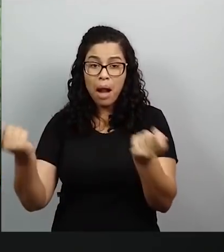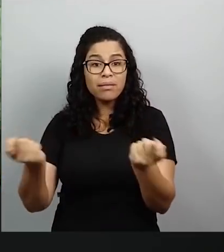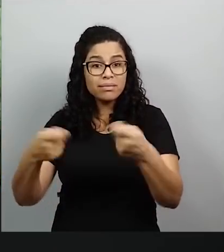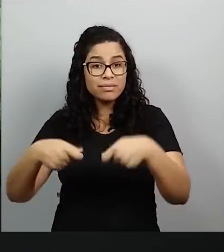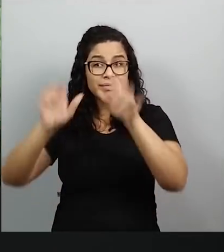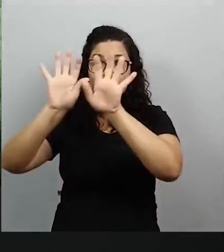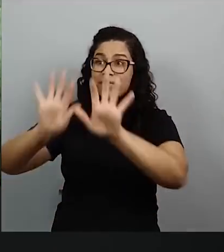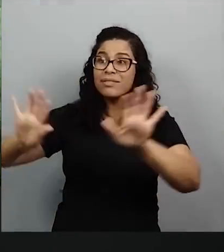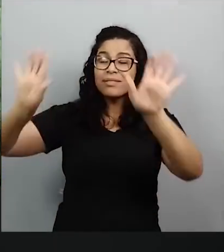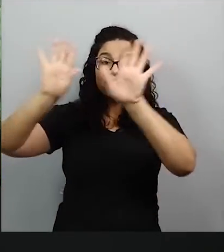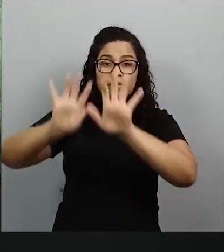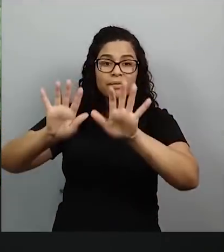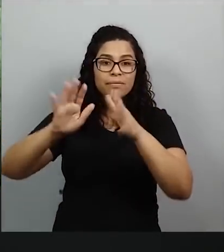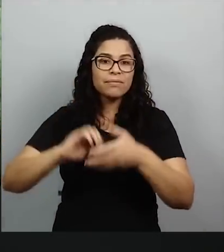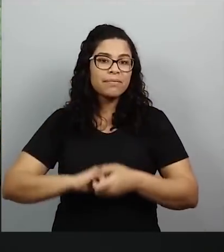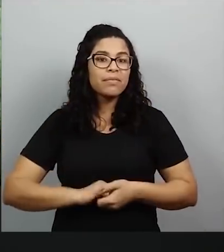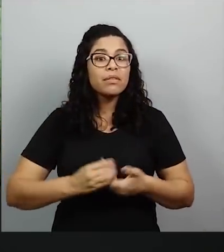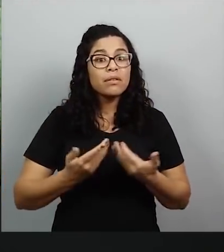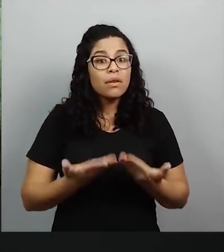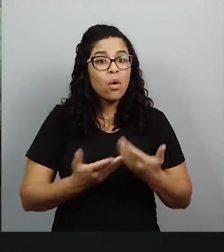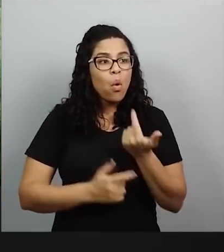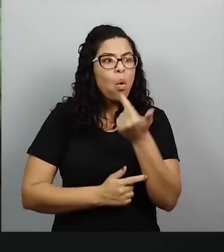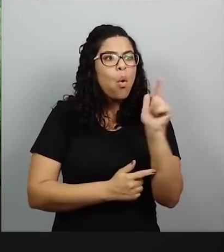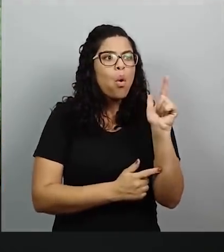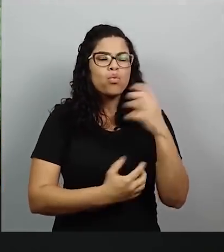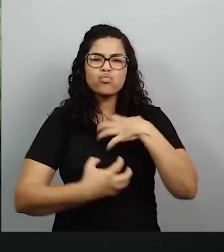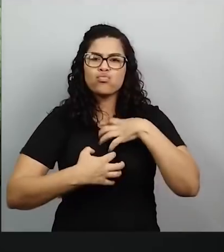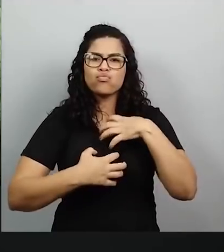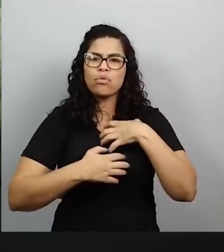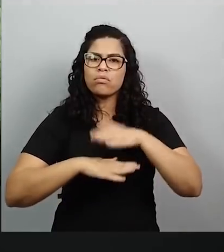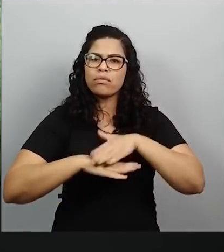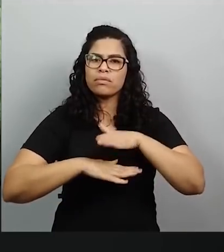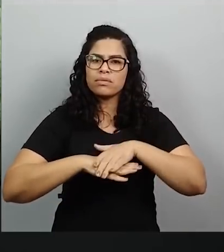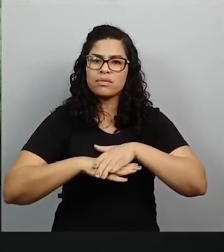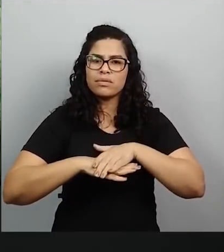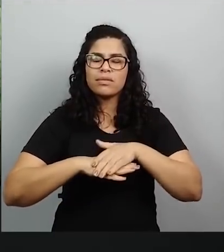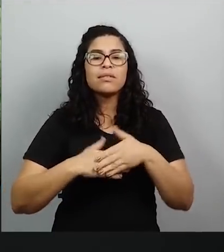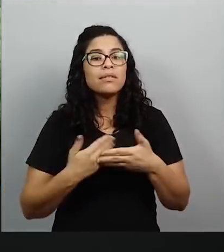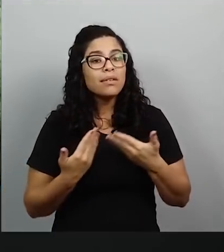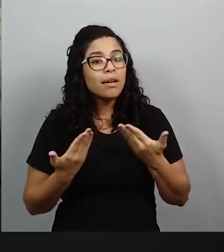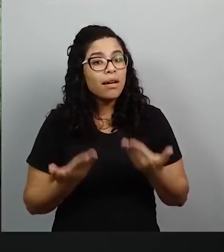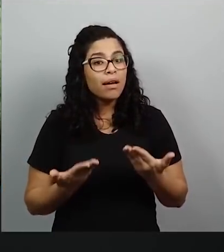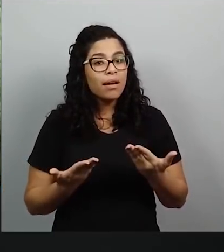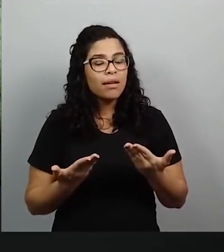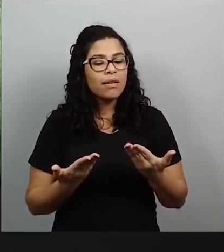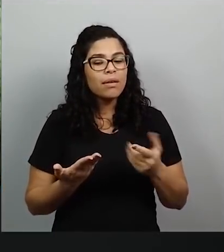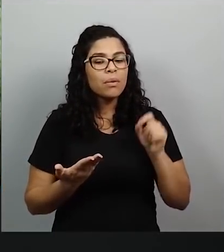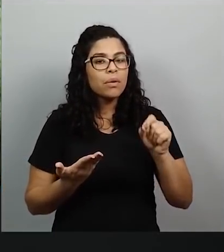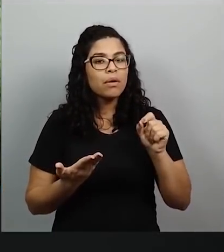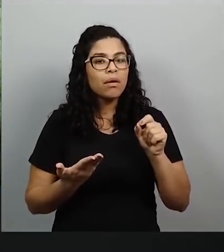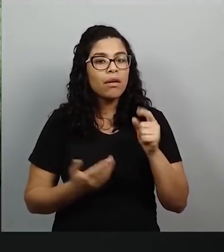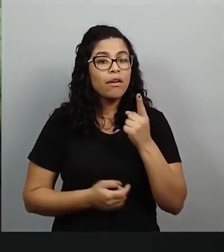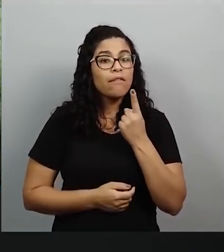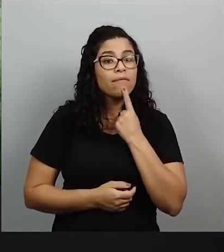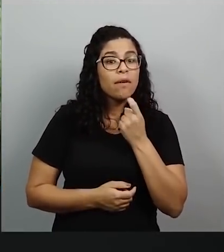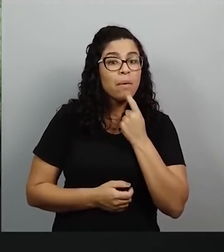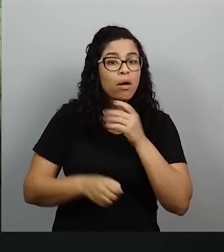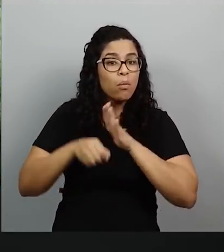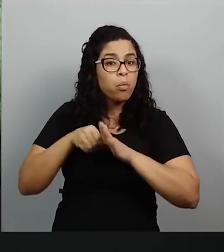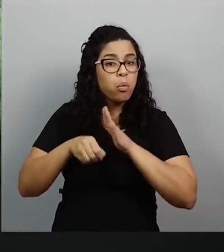de outro tubérculo, outra fruta, outro vegetal, que era a